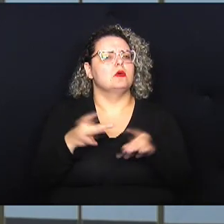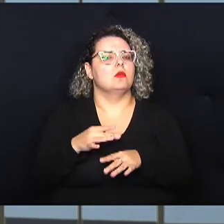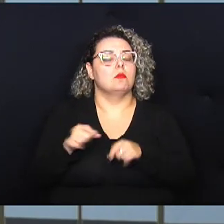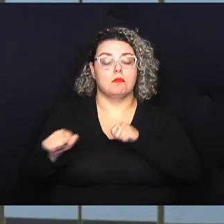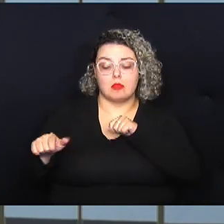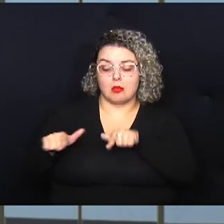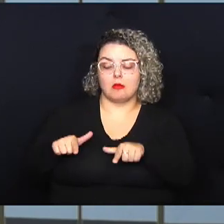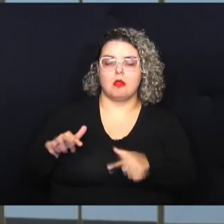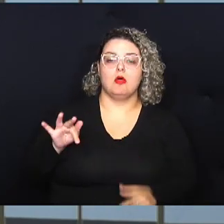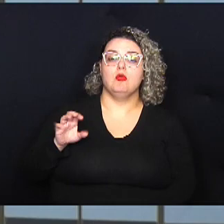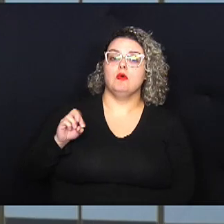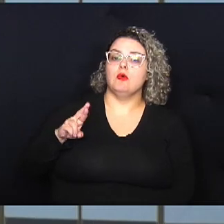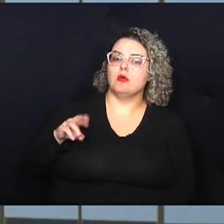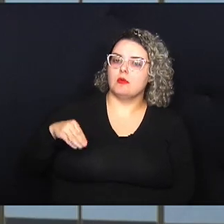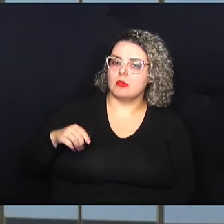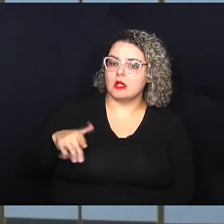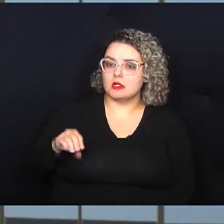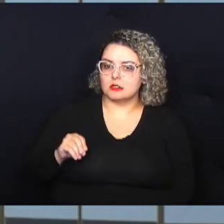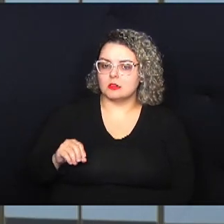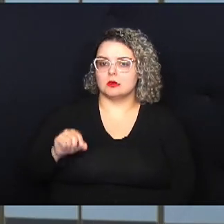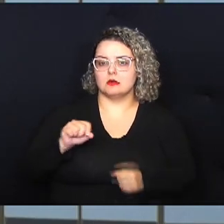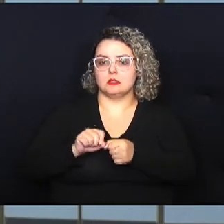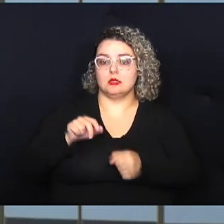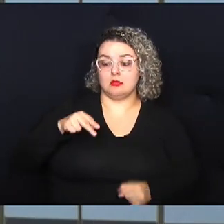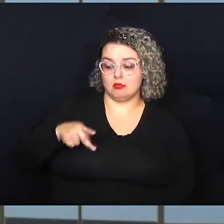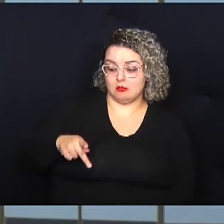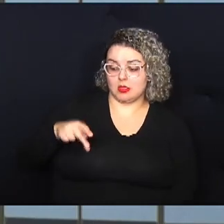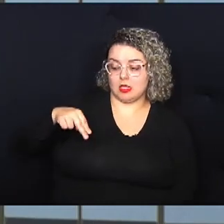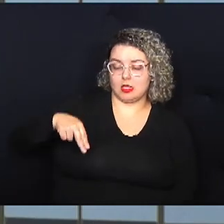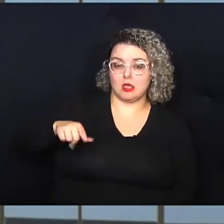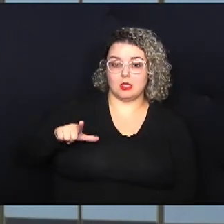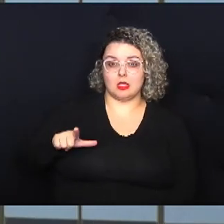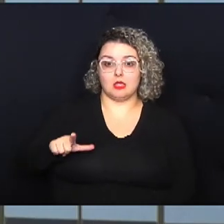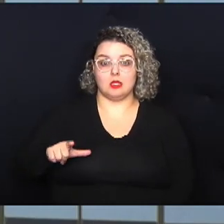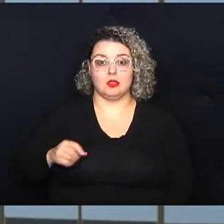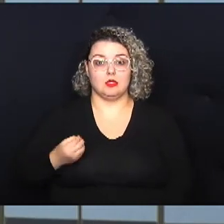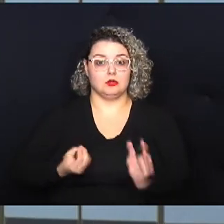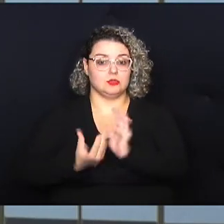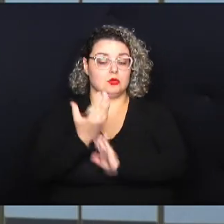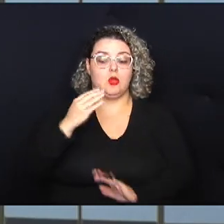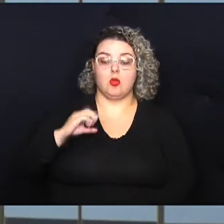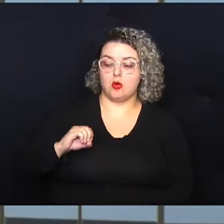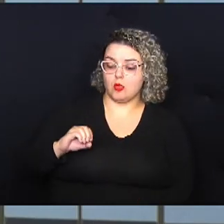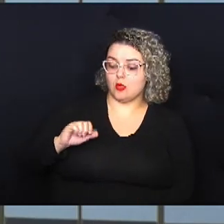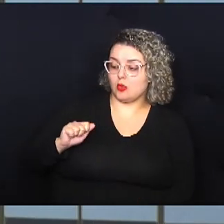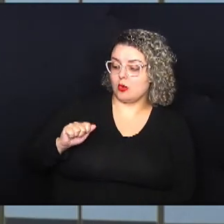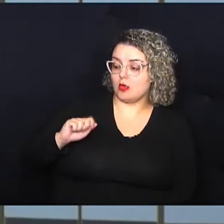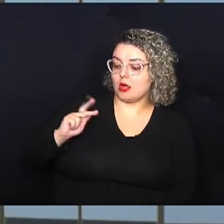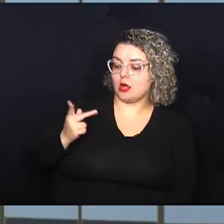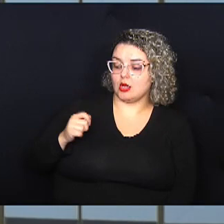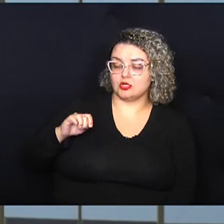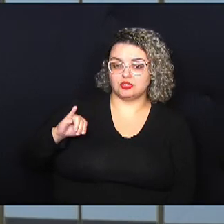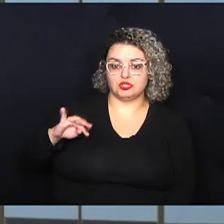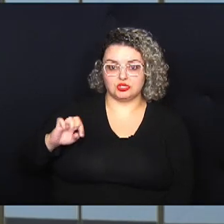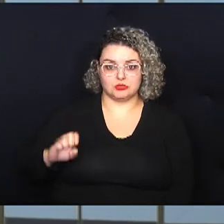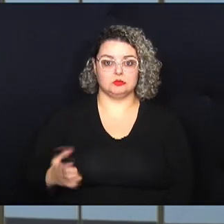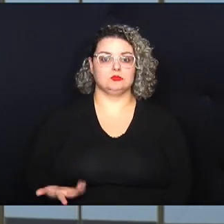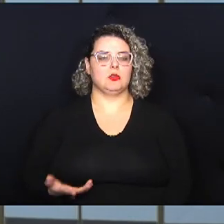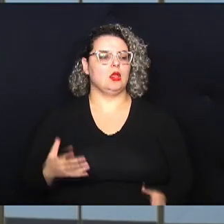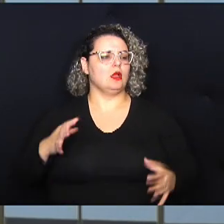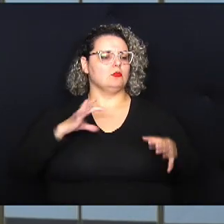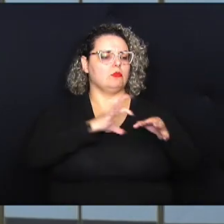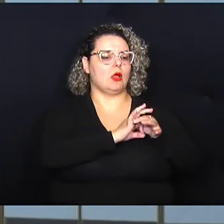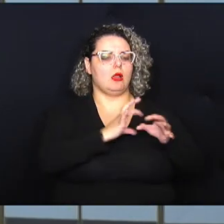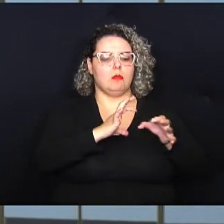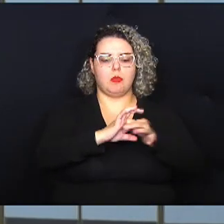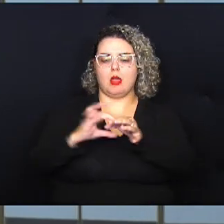formação. Fiz uma formação em PNL, descobri o coach, fiz o coach. Então, assim, tudo vai se ligando. E